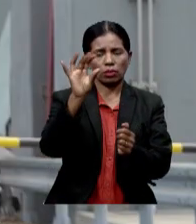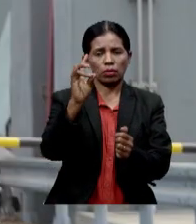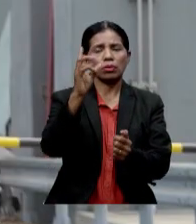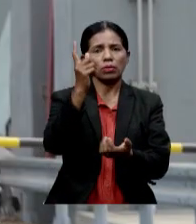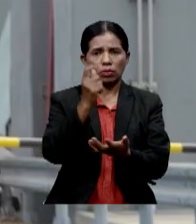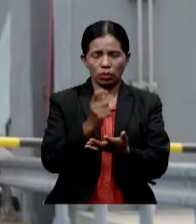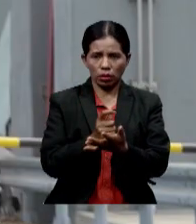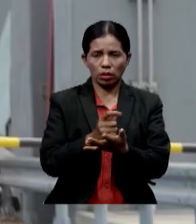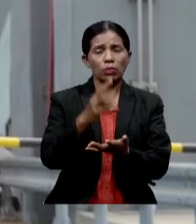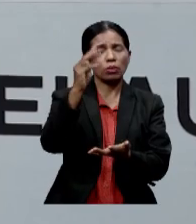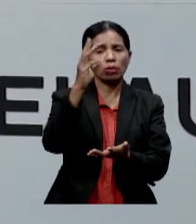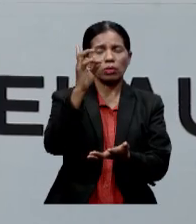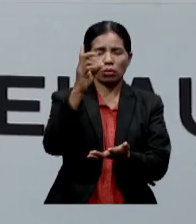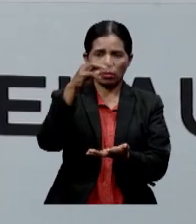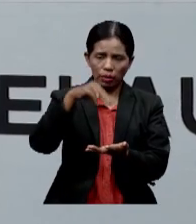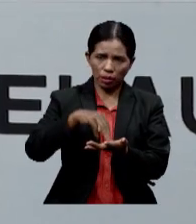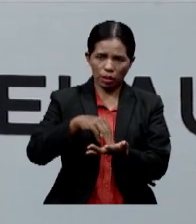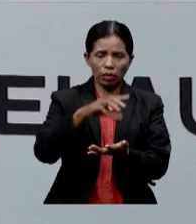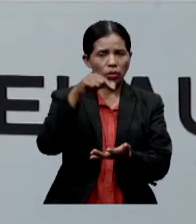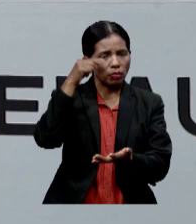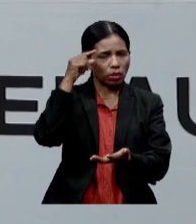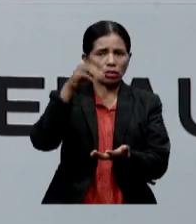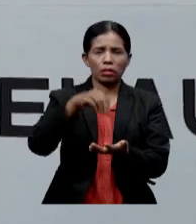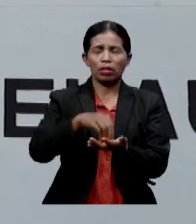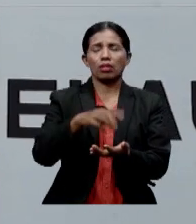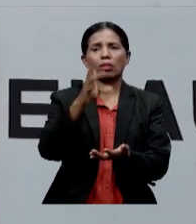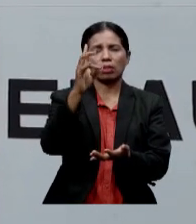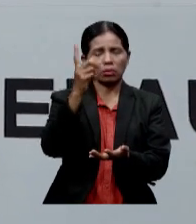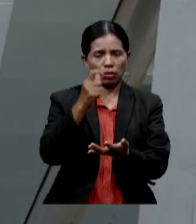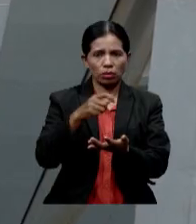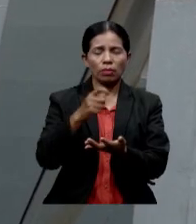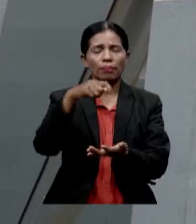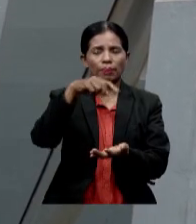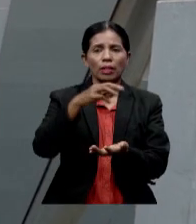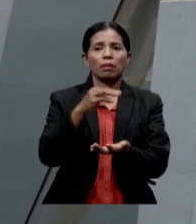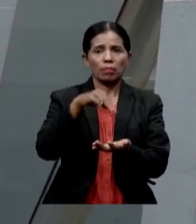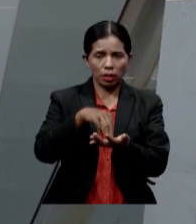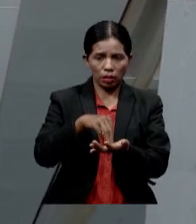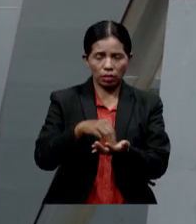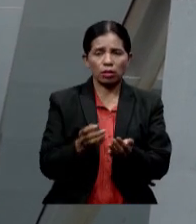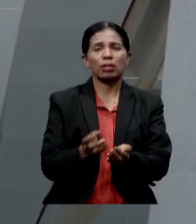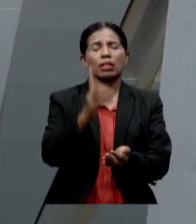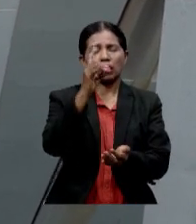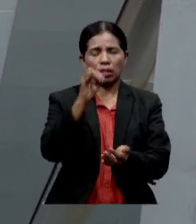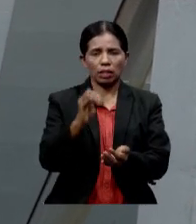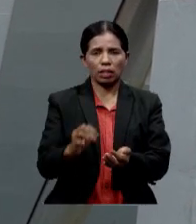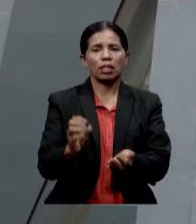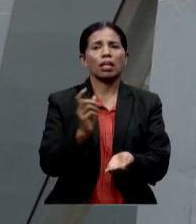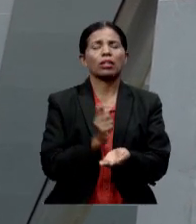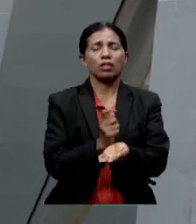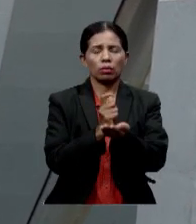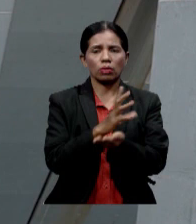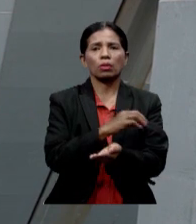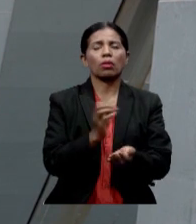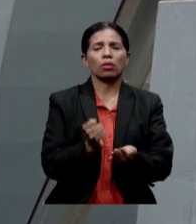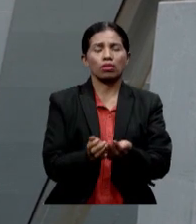Timor-Leste, aloca osan tokon hitu vírgula ida, halona operação entre dili ata uru no ekusi durante tinang ida, mai be